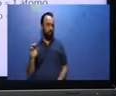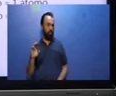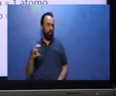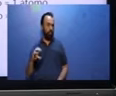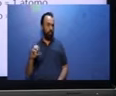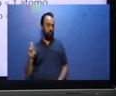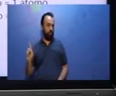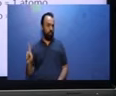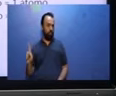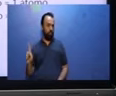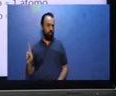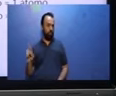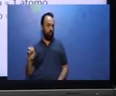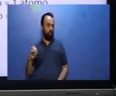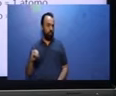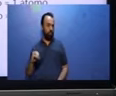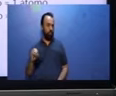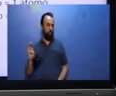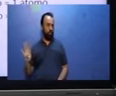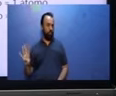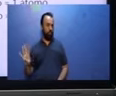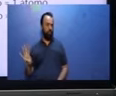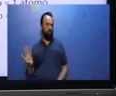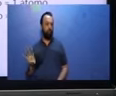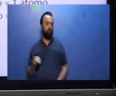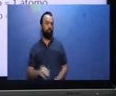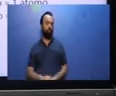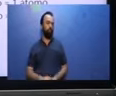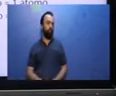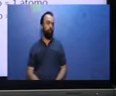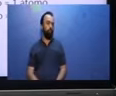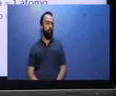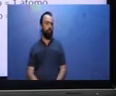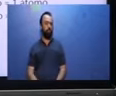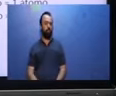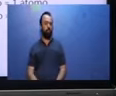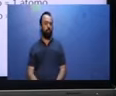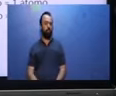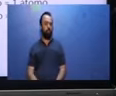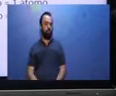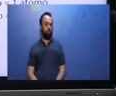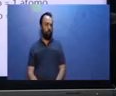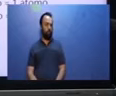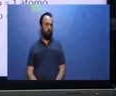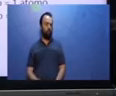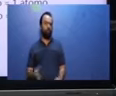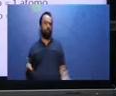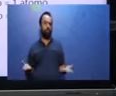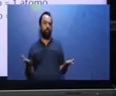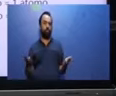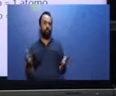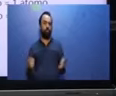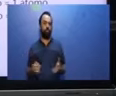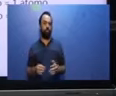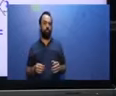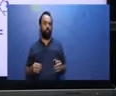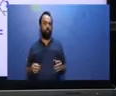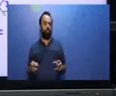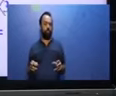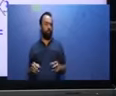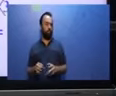átomo de carbono 4d oxigênio e quatro de hidrogênio dá umas quantidades ficaram iguais